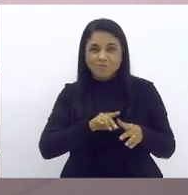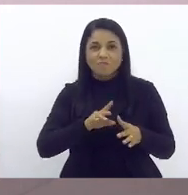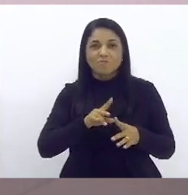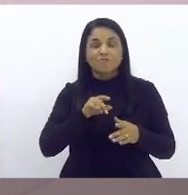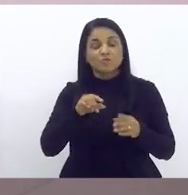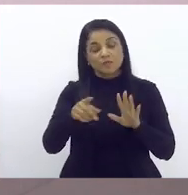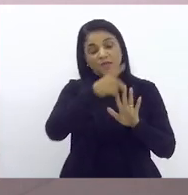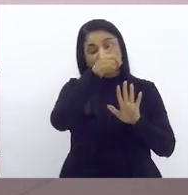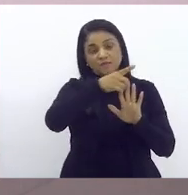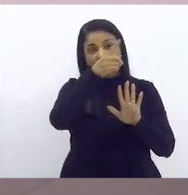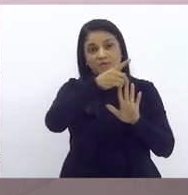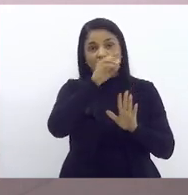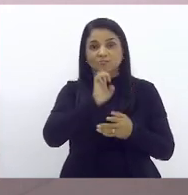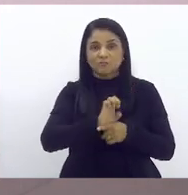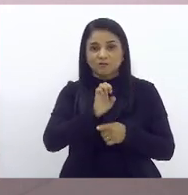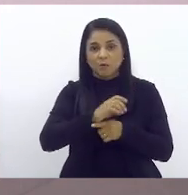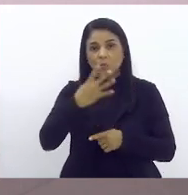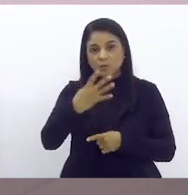do decreto estadual